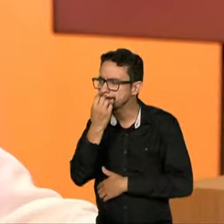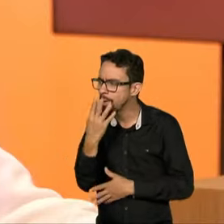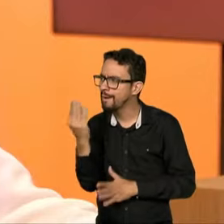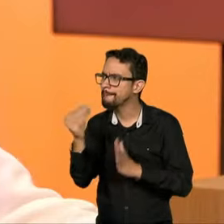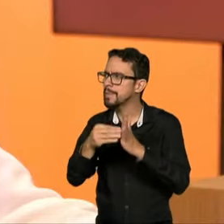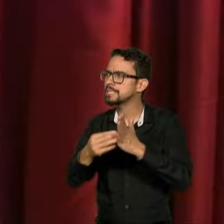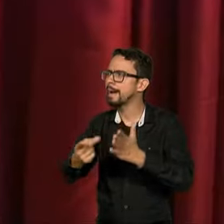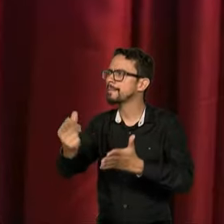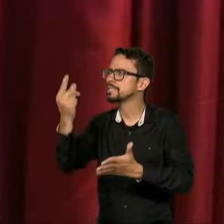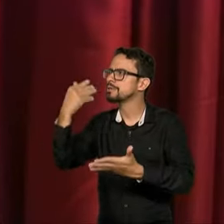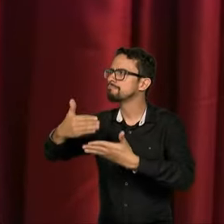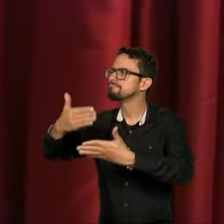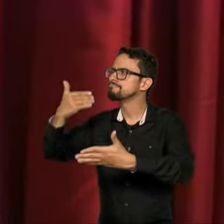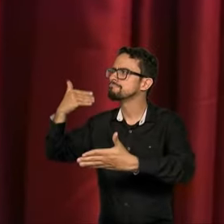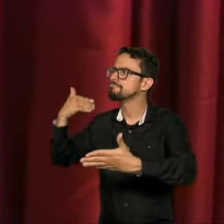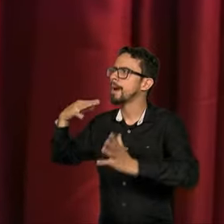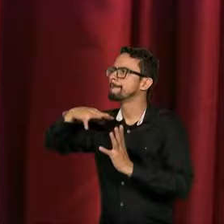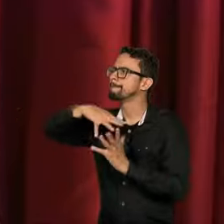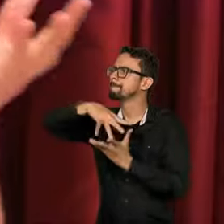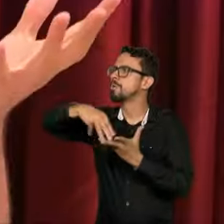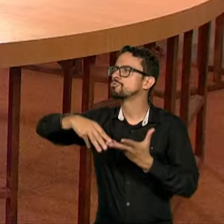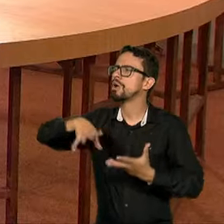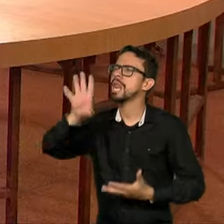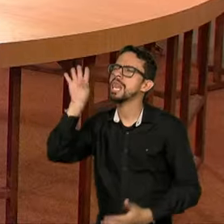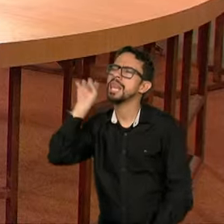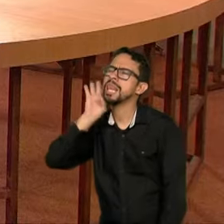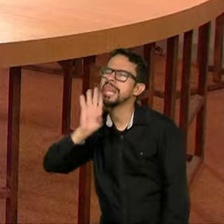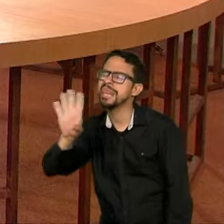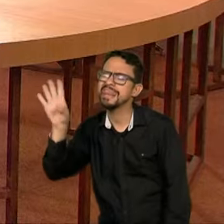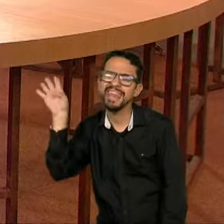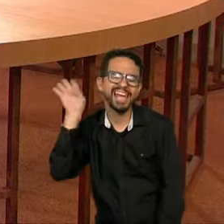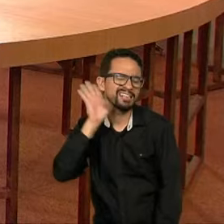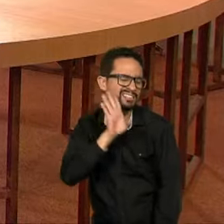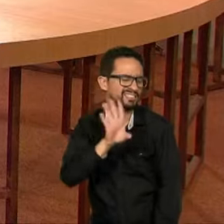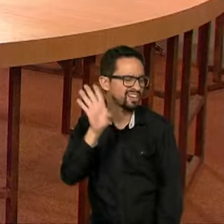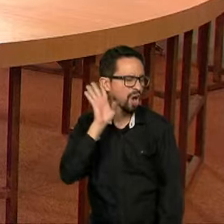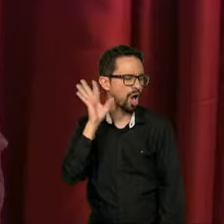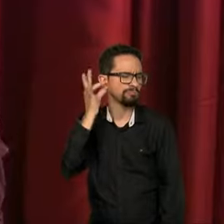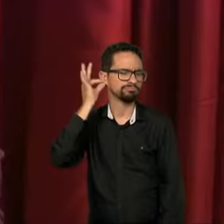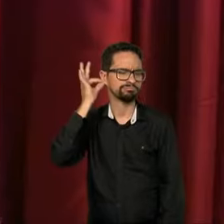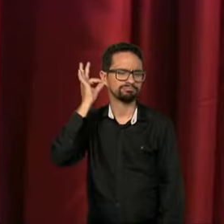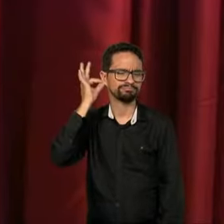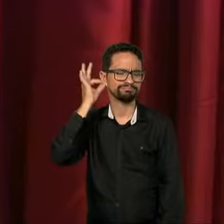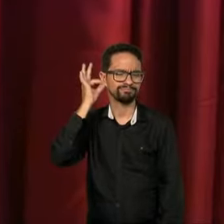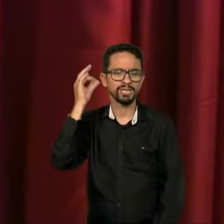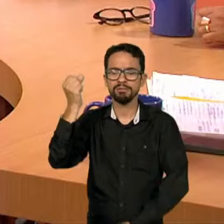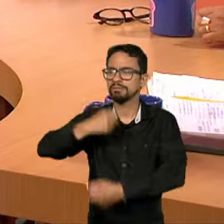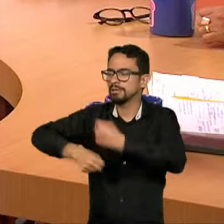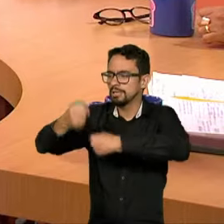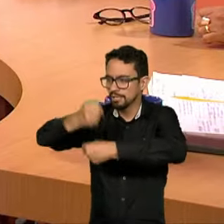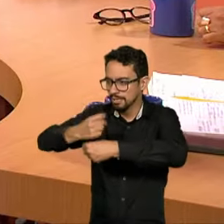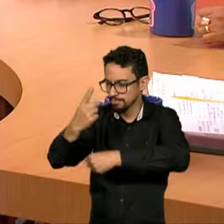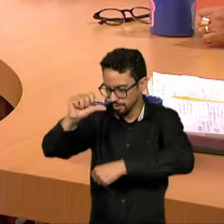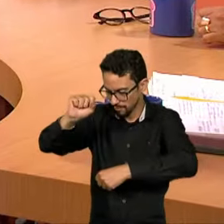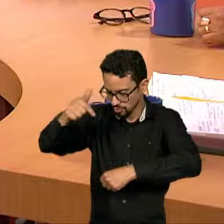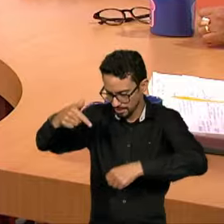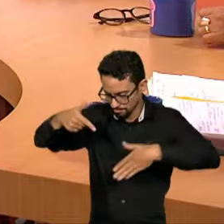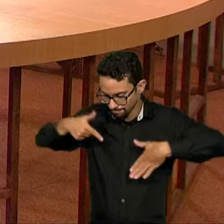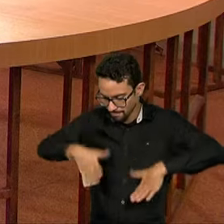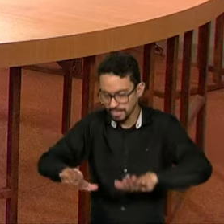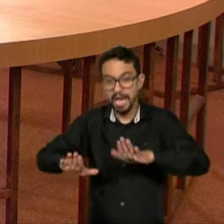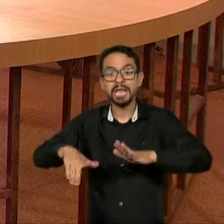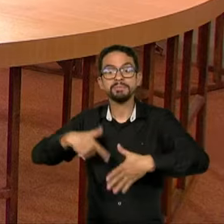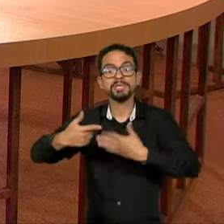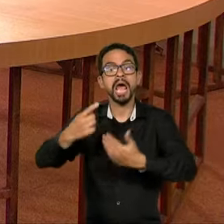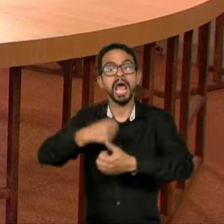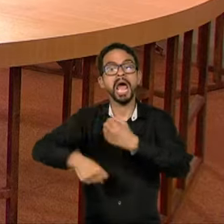uma época, assim, que o mundo era muito legal. Muito legal. Aí, eu sou de 87. Aí parece que aconteceu alguma coisa nos anos